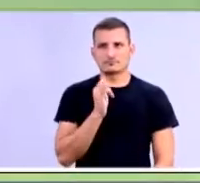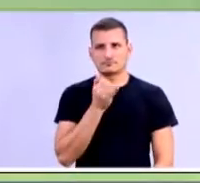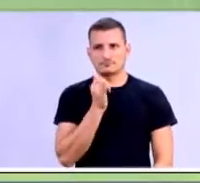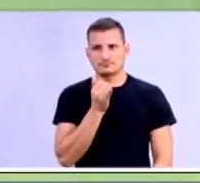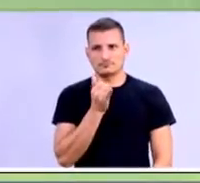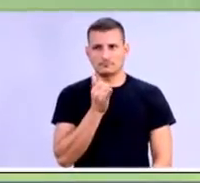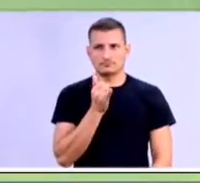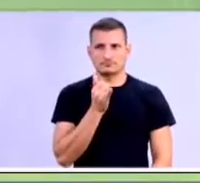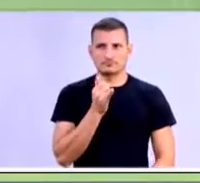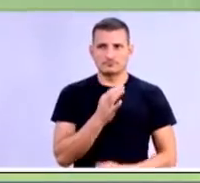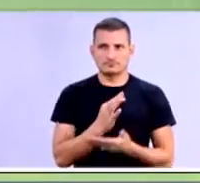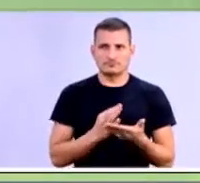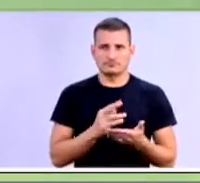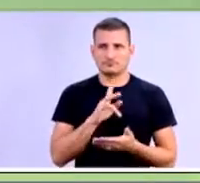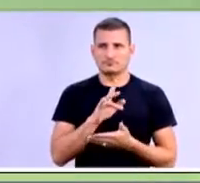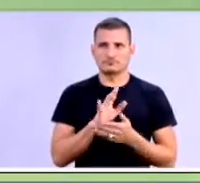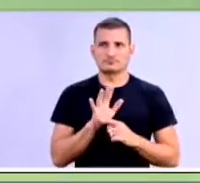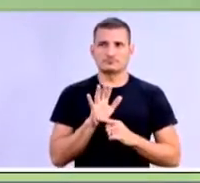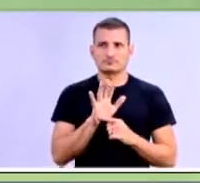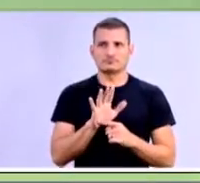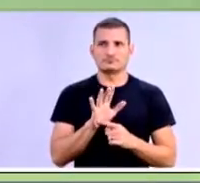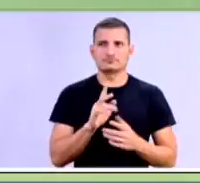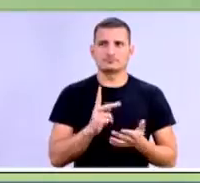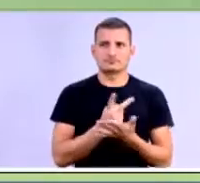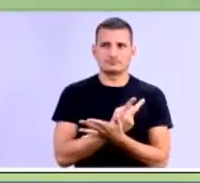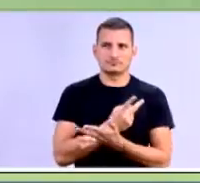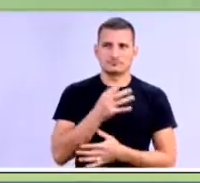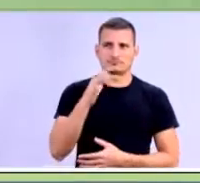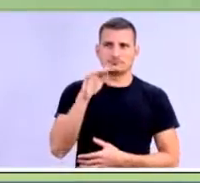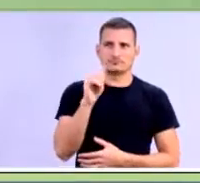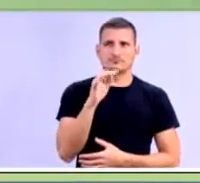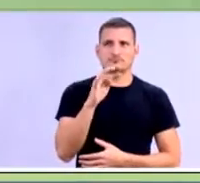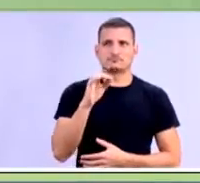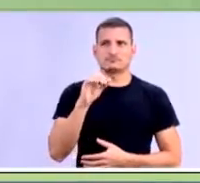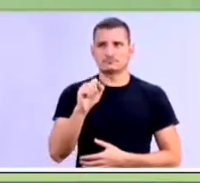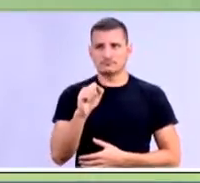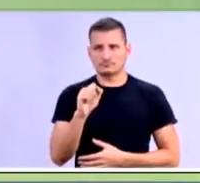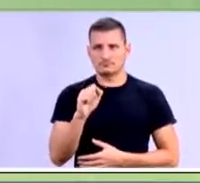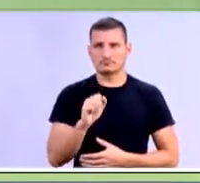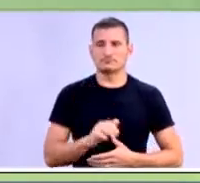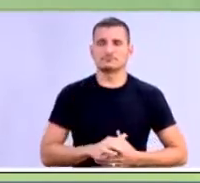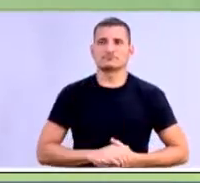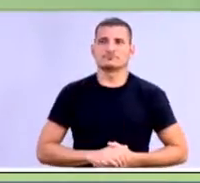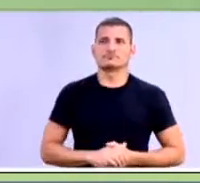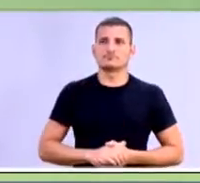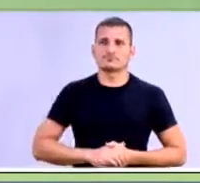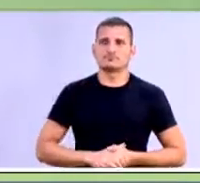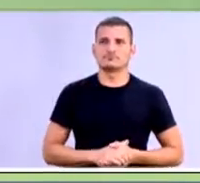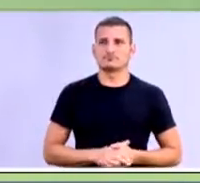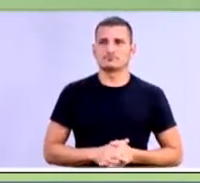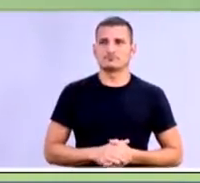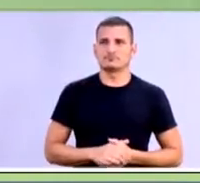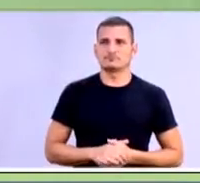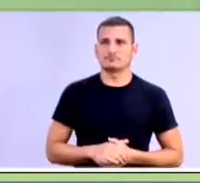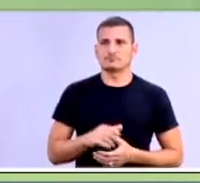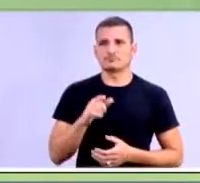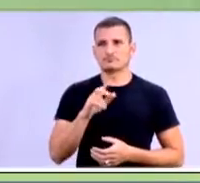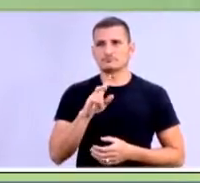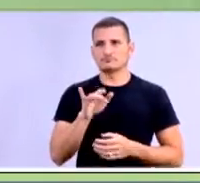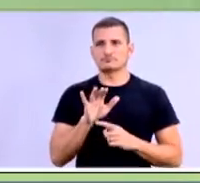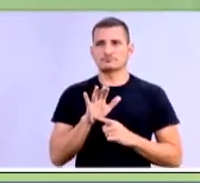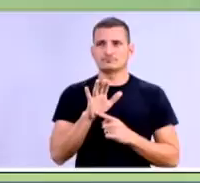apresentar fatos, você vai apontar, relatar sobre algo, né? Então, você vai